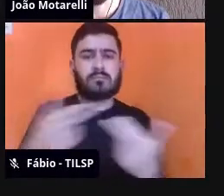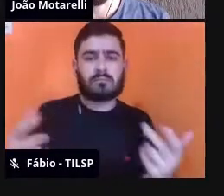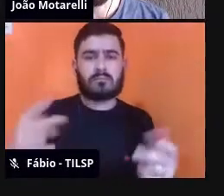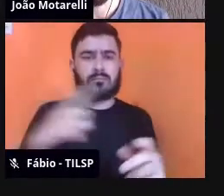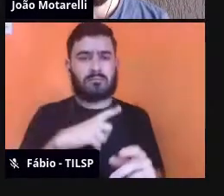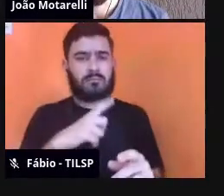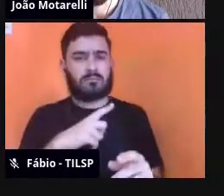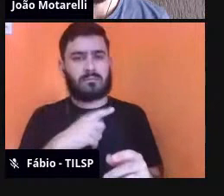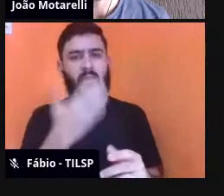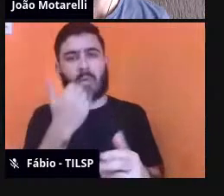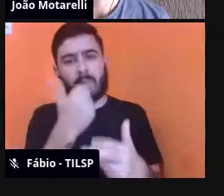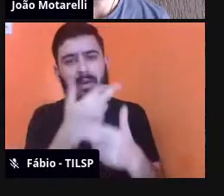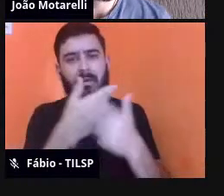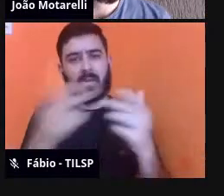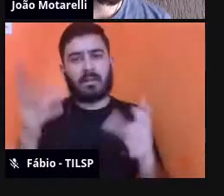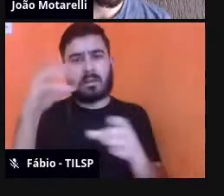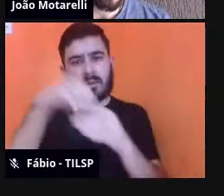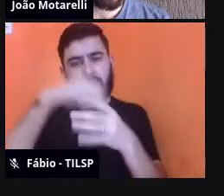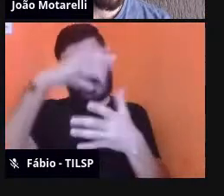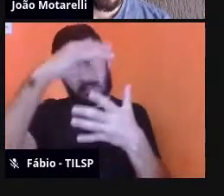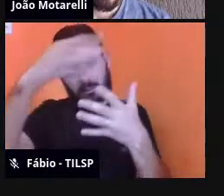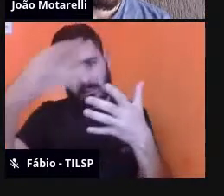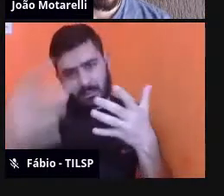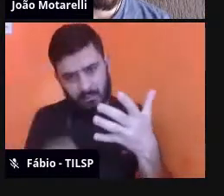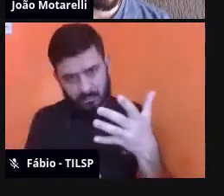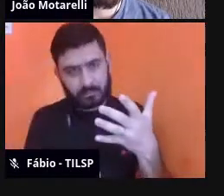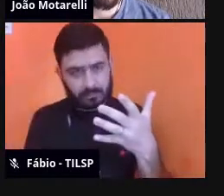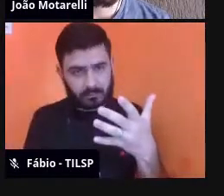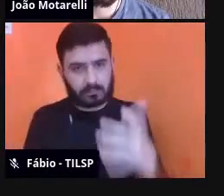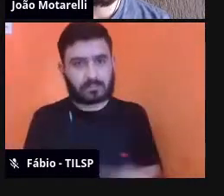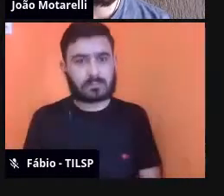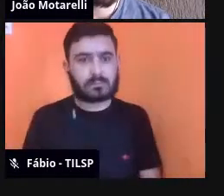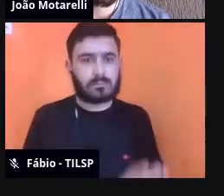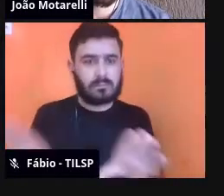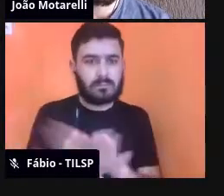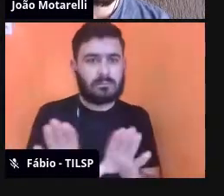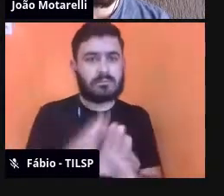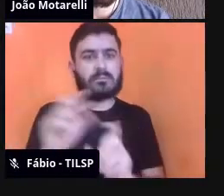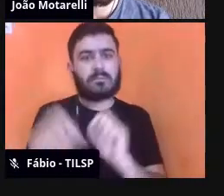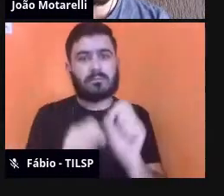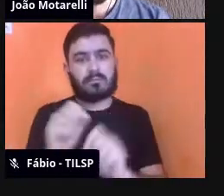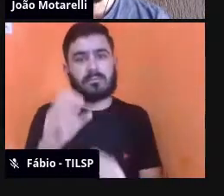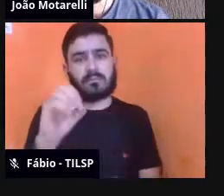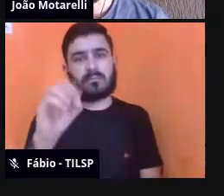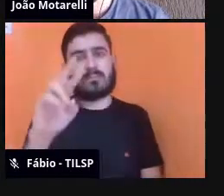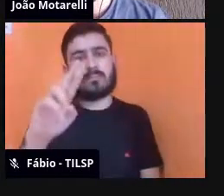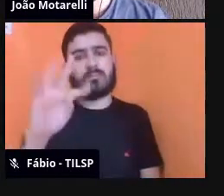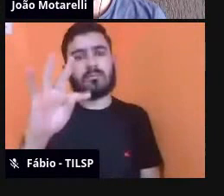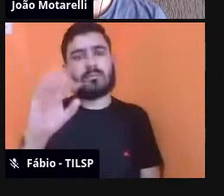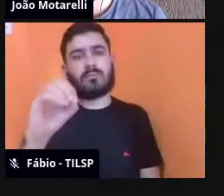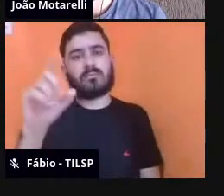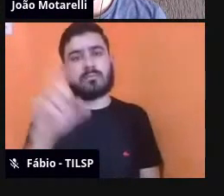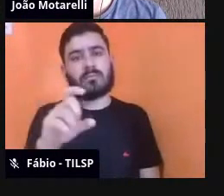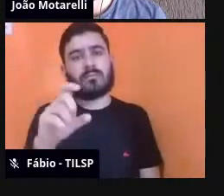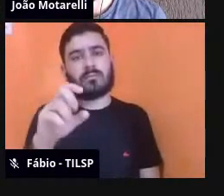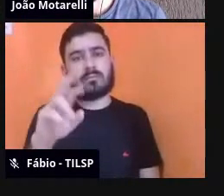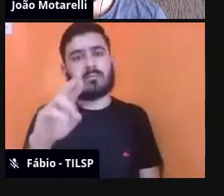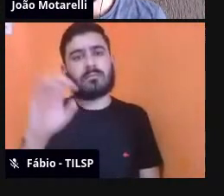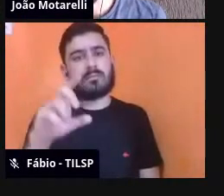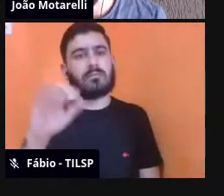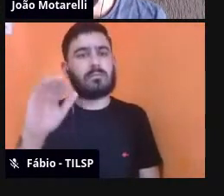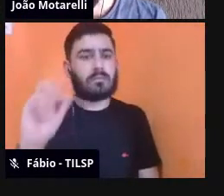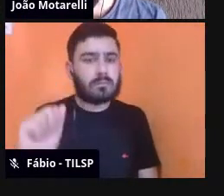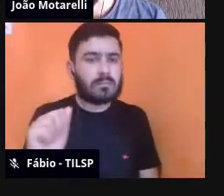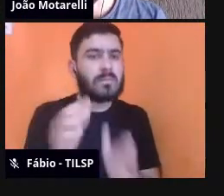seus subtipos, e o comer transtornado. Falar brevemente sobre a ortorexia nervosa, justamente porque a ortorexia